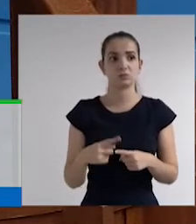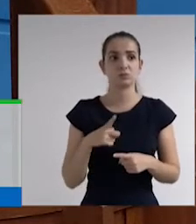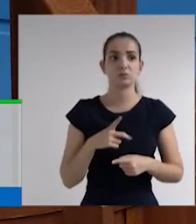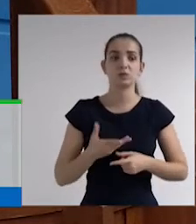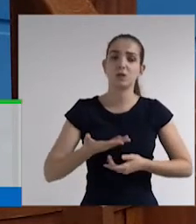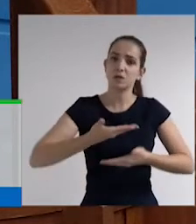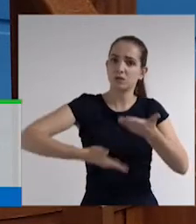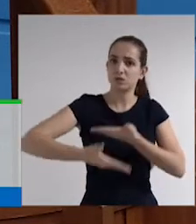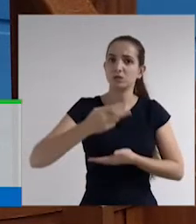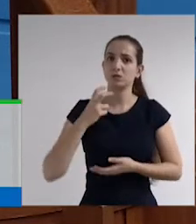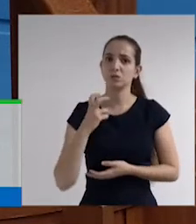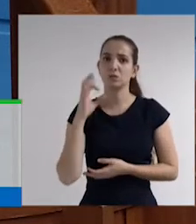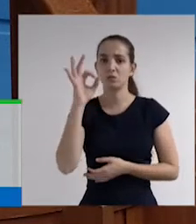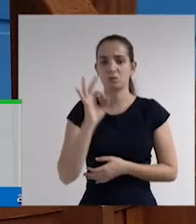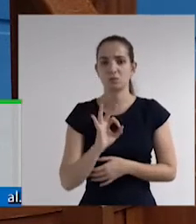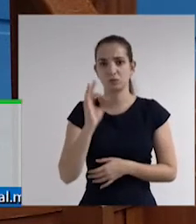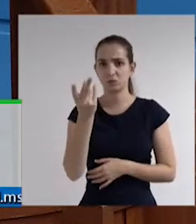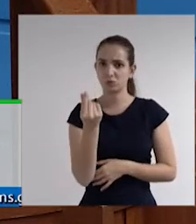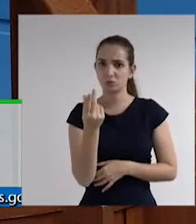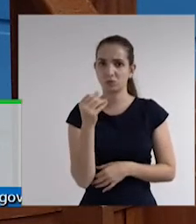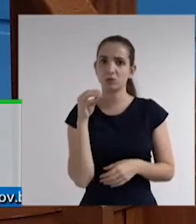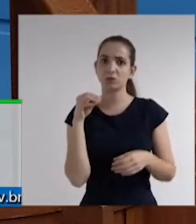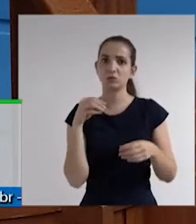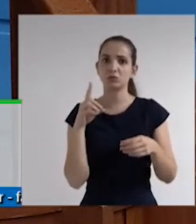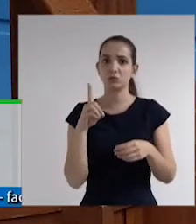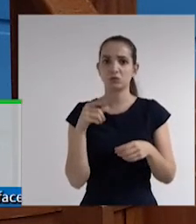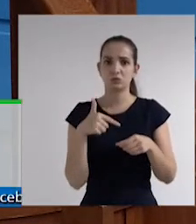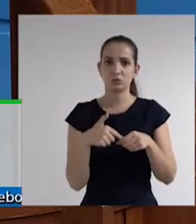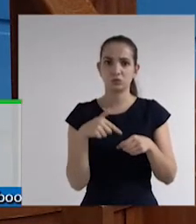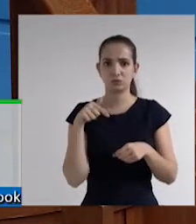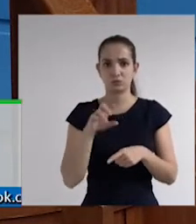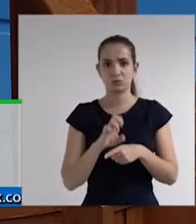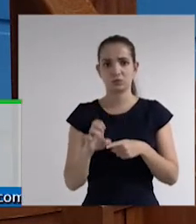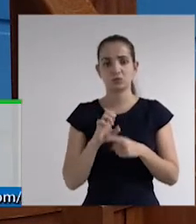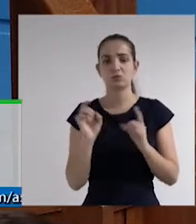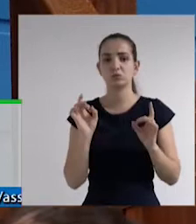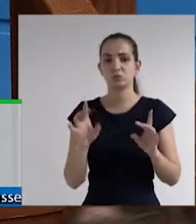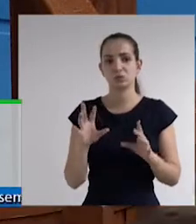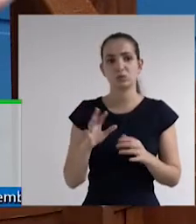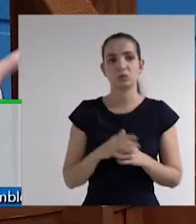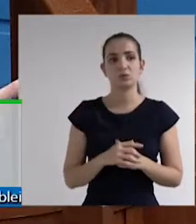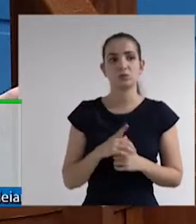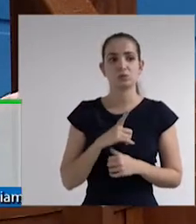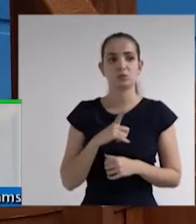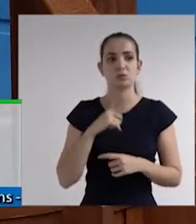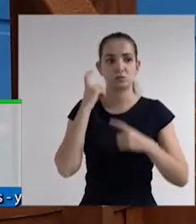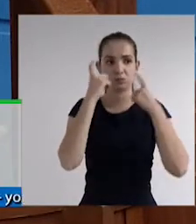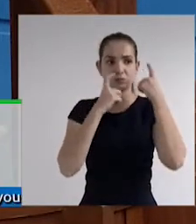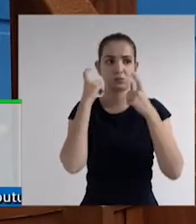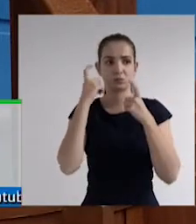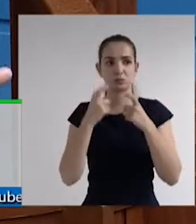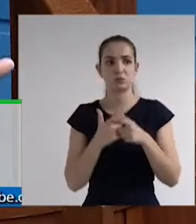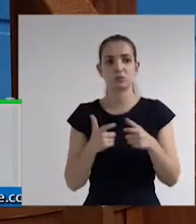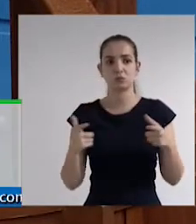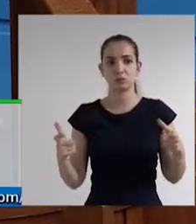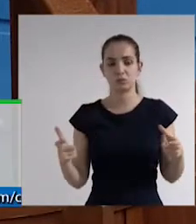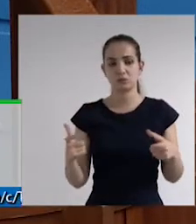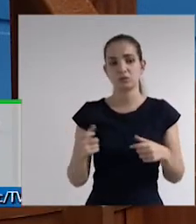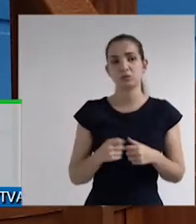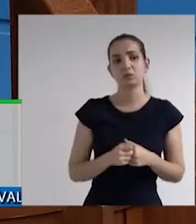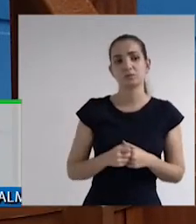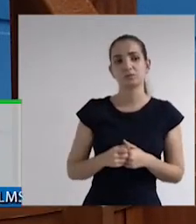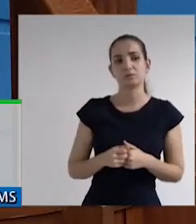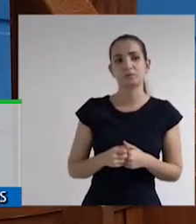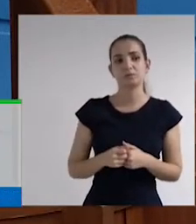renegocia esses 5% no preço do diesel aqui no nosso estado. Era isso que eu tinha, uma preocupação muito grande, ainda